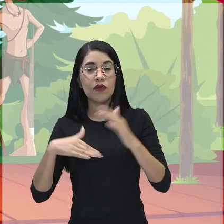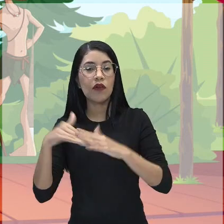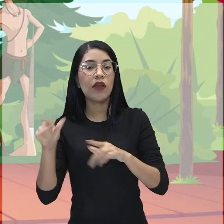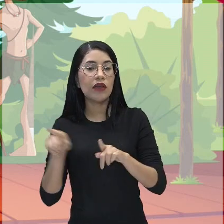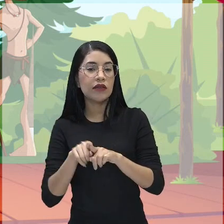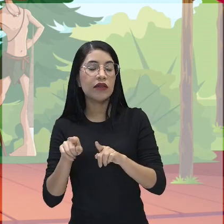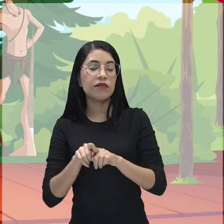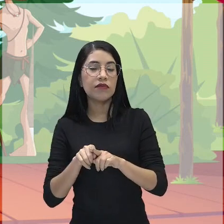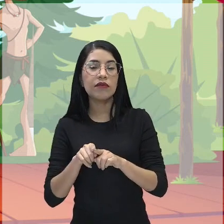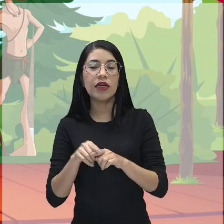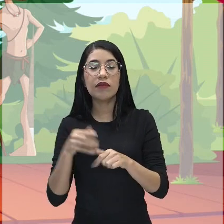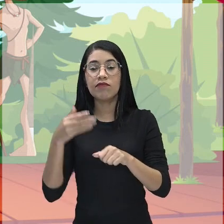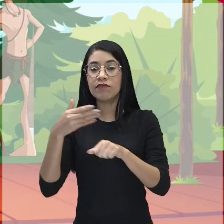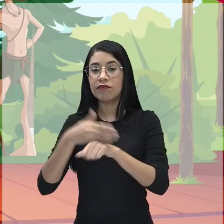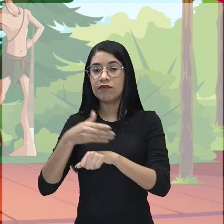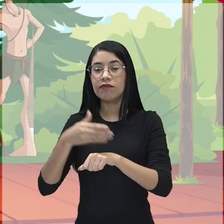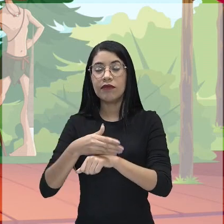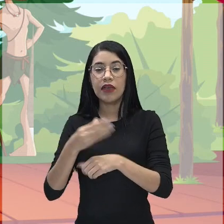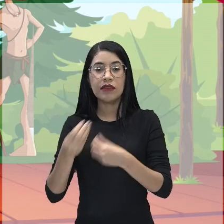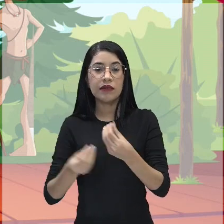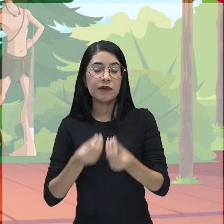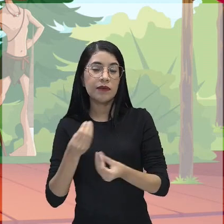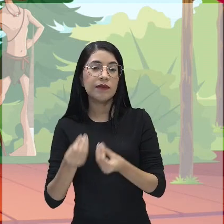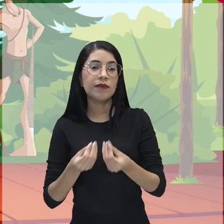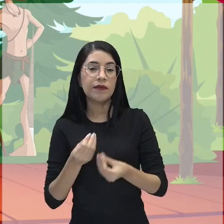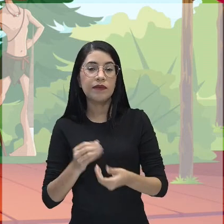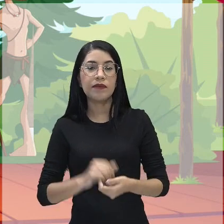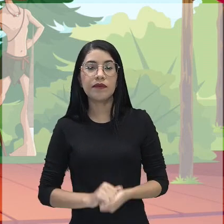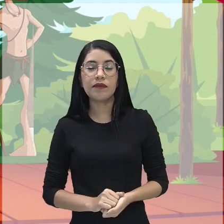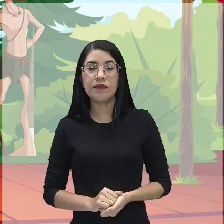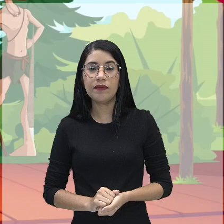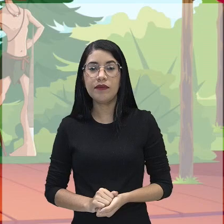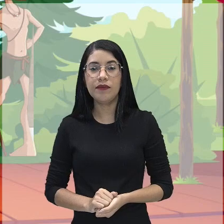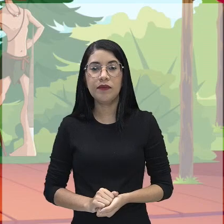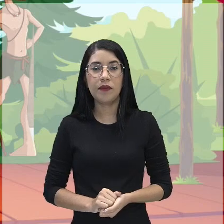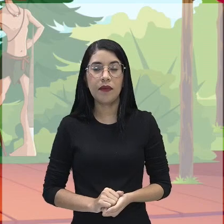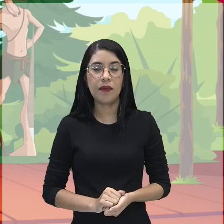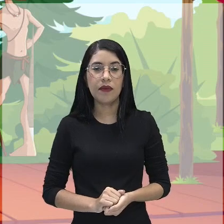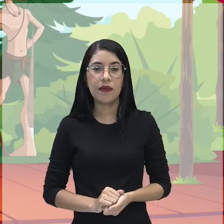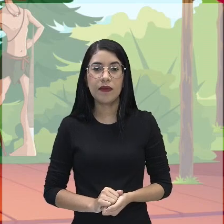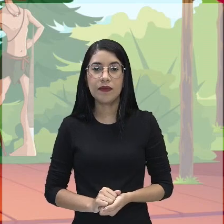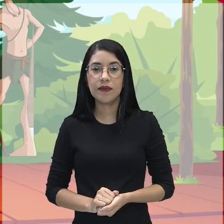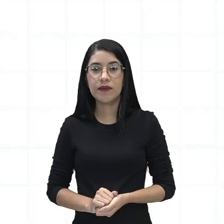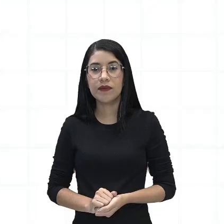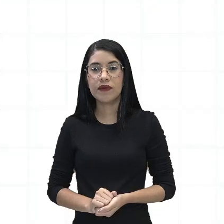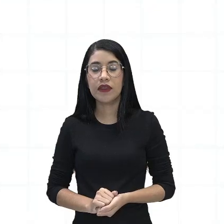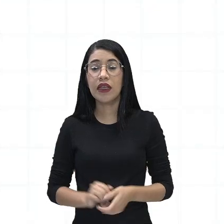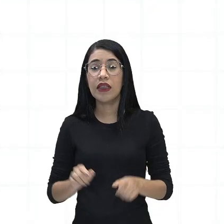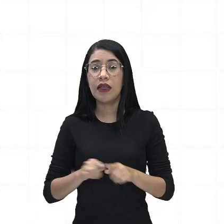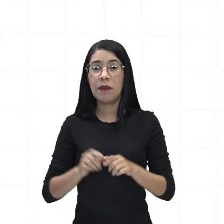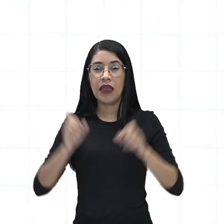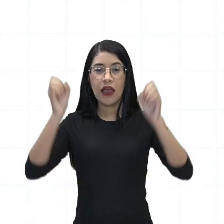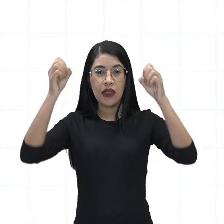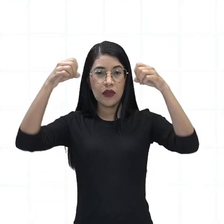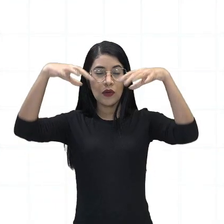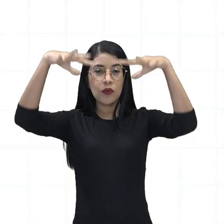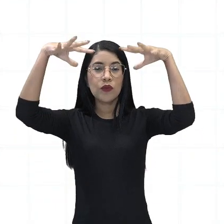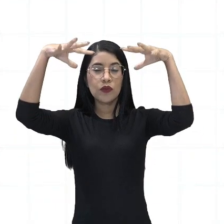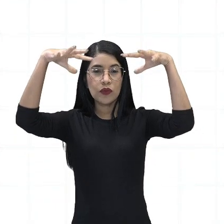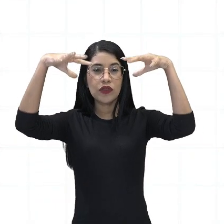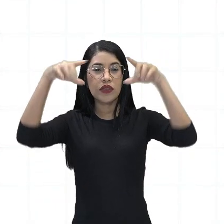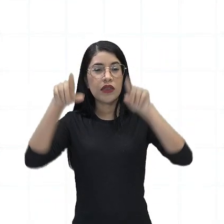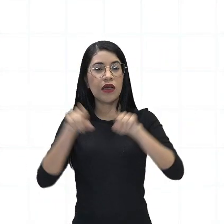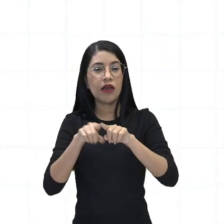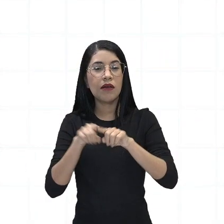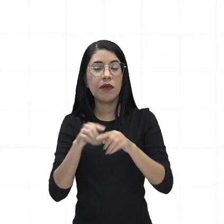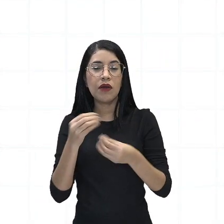que fazem a peça teatral fazer um sucesso, que é o quê? É a iluminação. Nós estamos falando